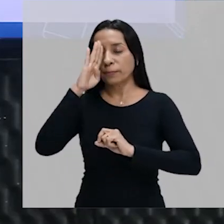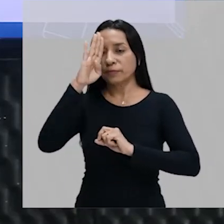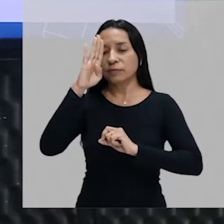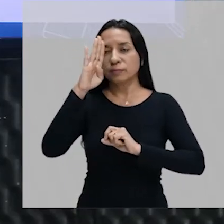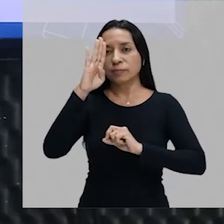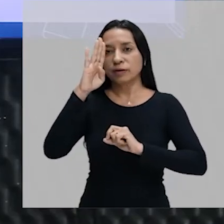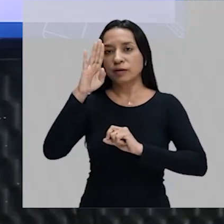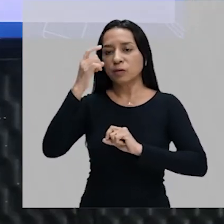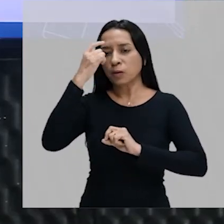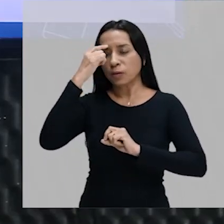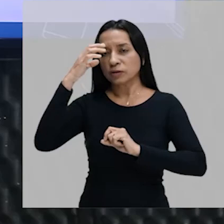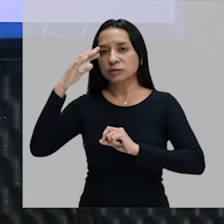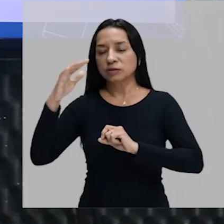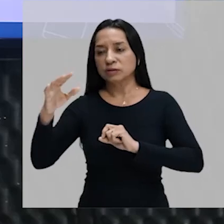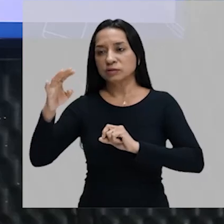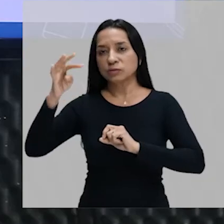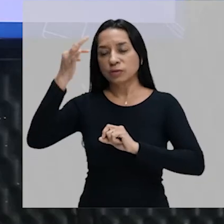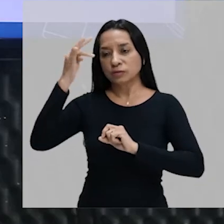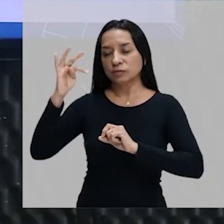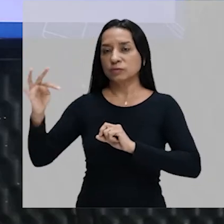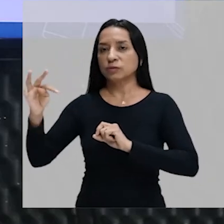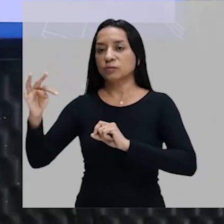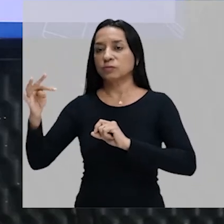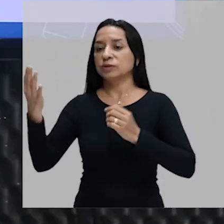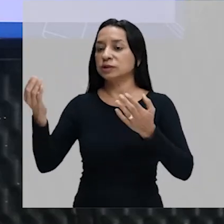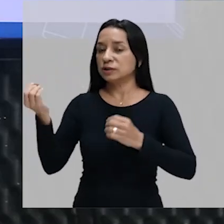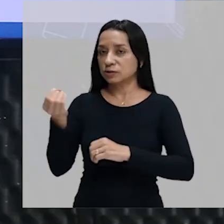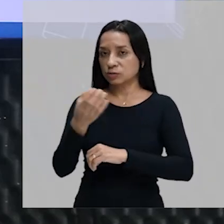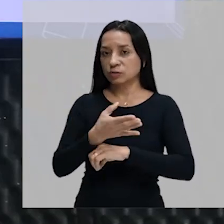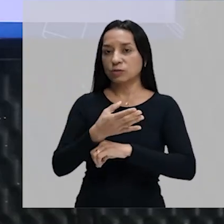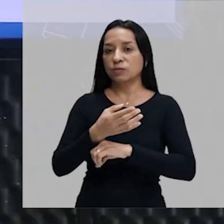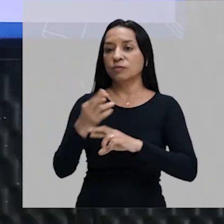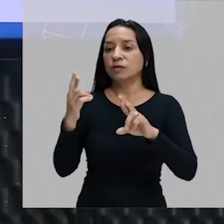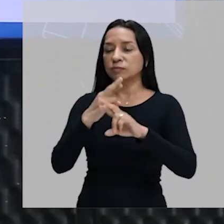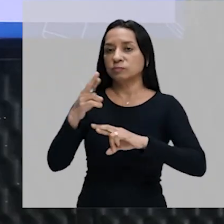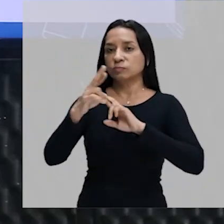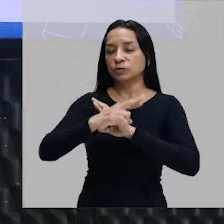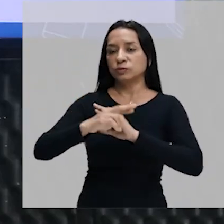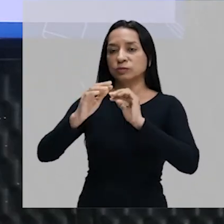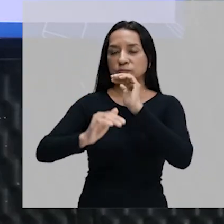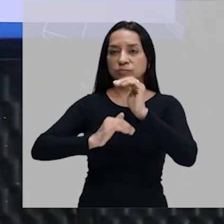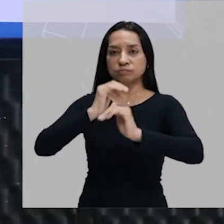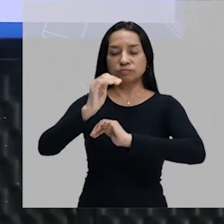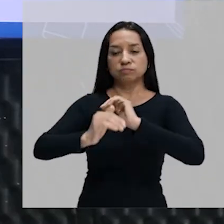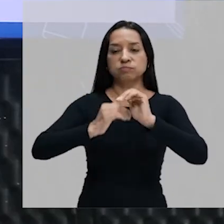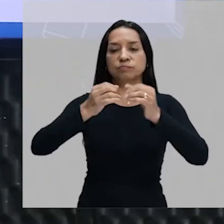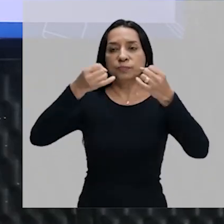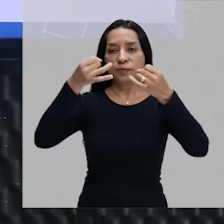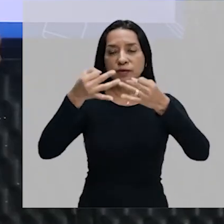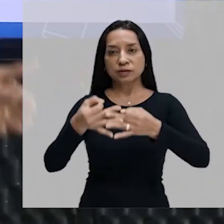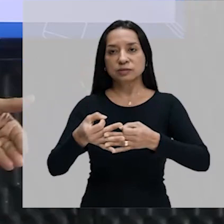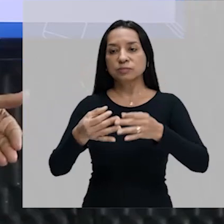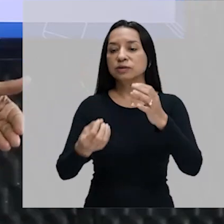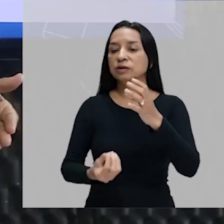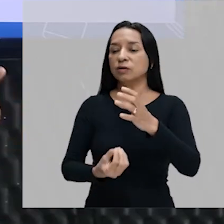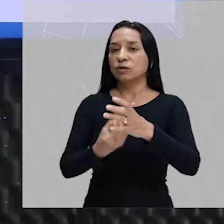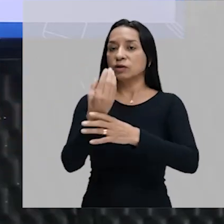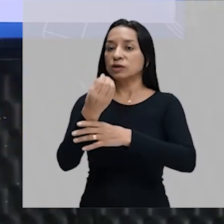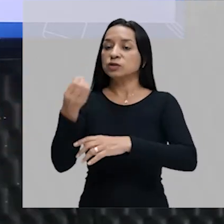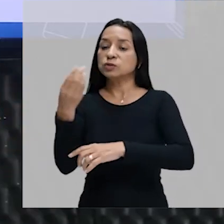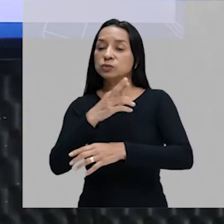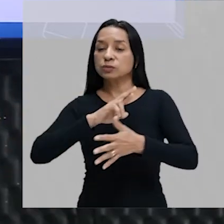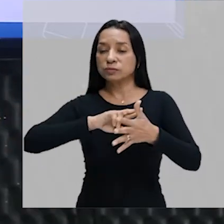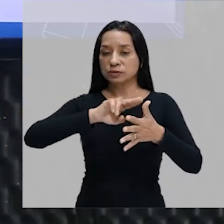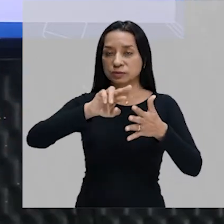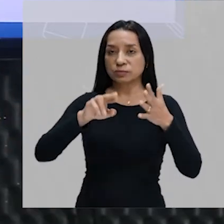que idealizou a teoria mais atual a respeito da evolução, ele explica sobre a origem de novas espécies. Inclusive,